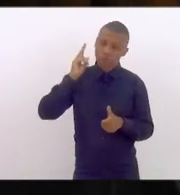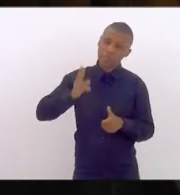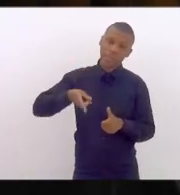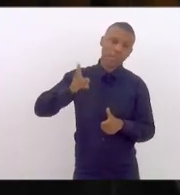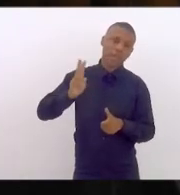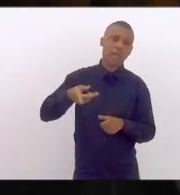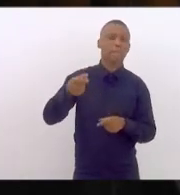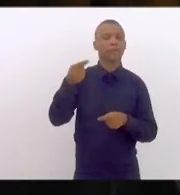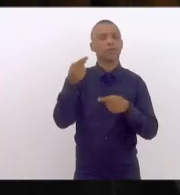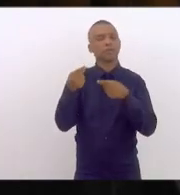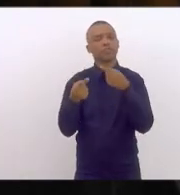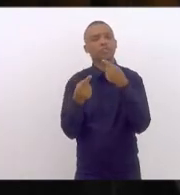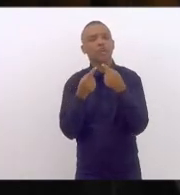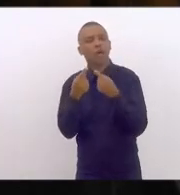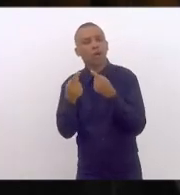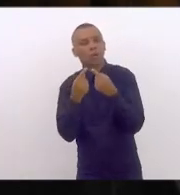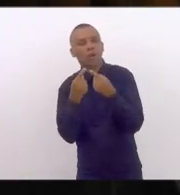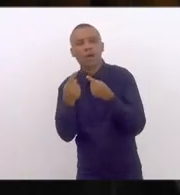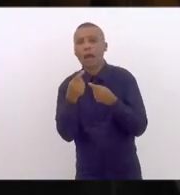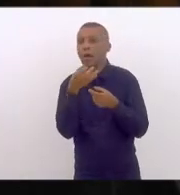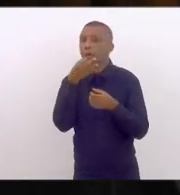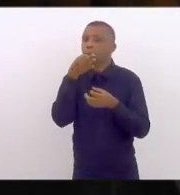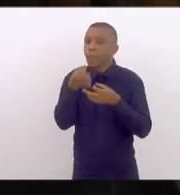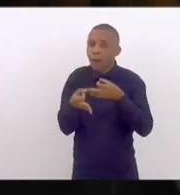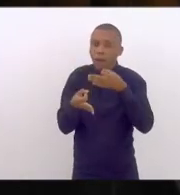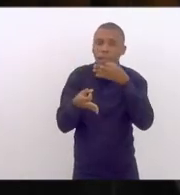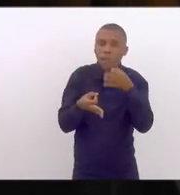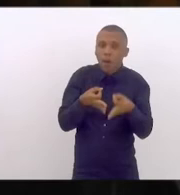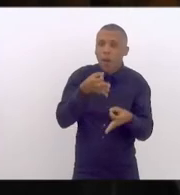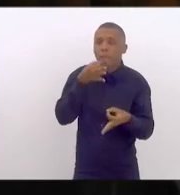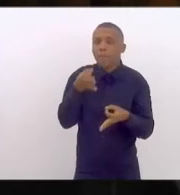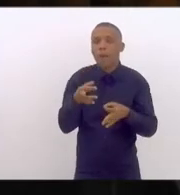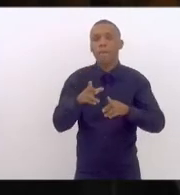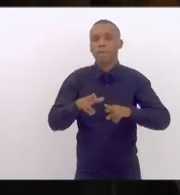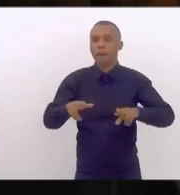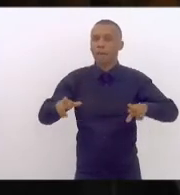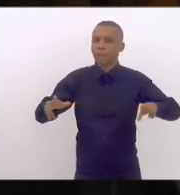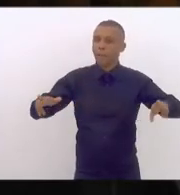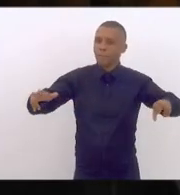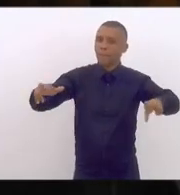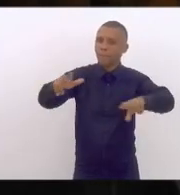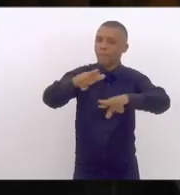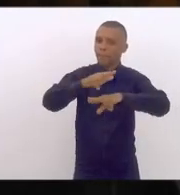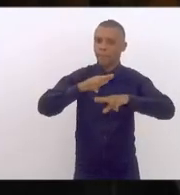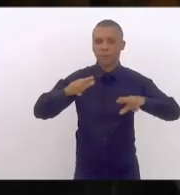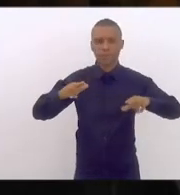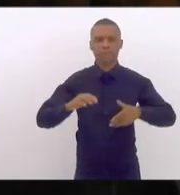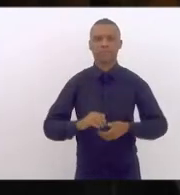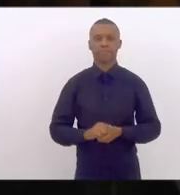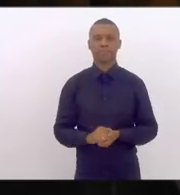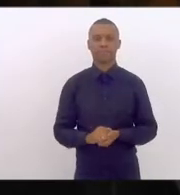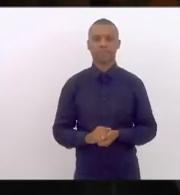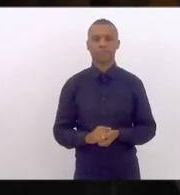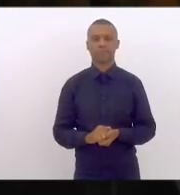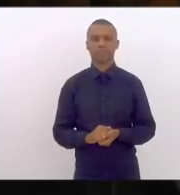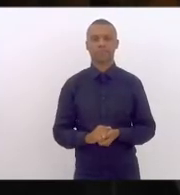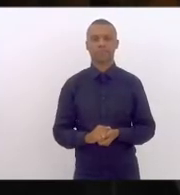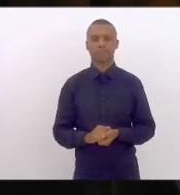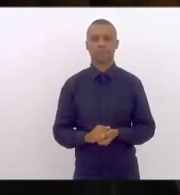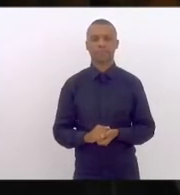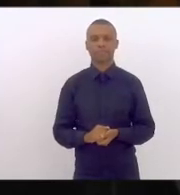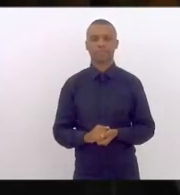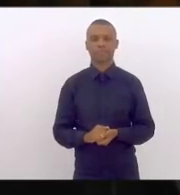dialogar nos seus posicionamentos diferenciados diferentes e isso